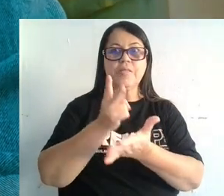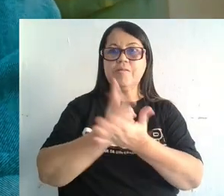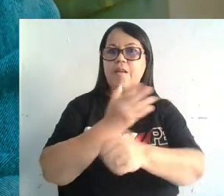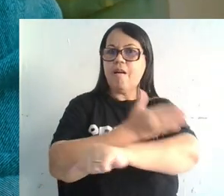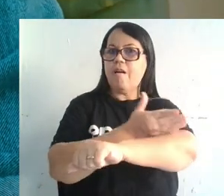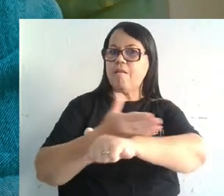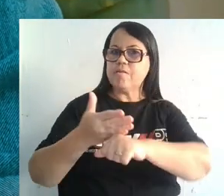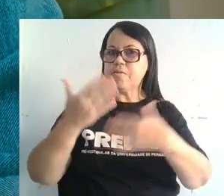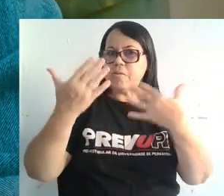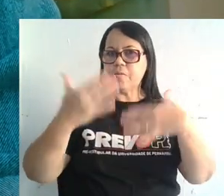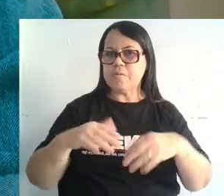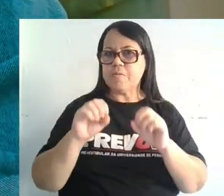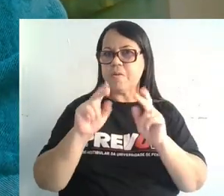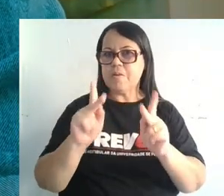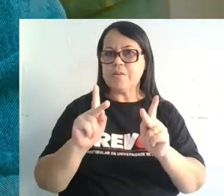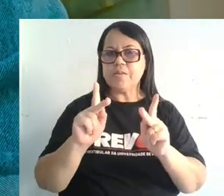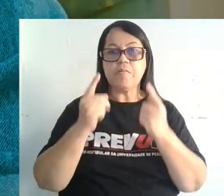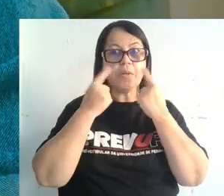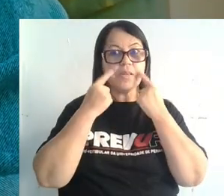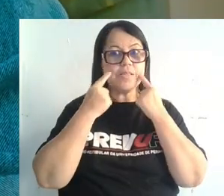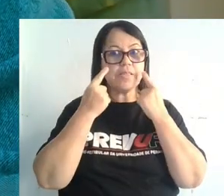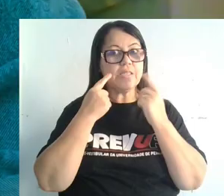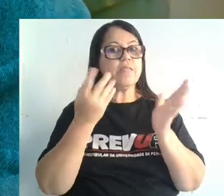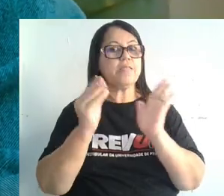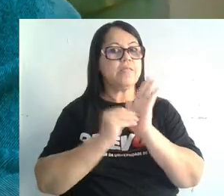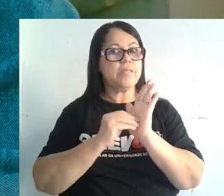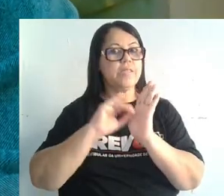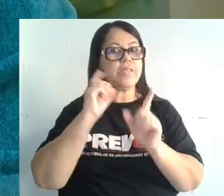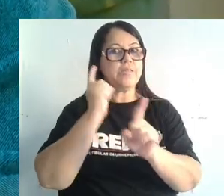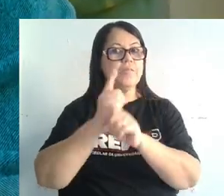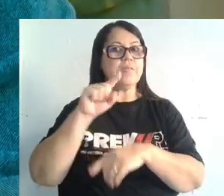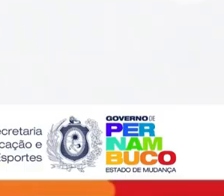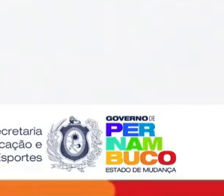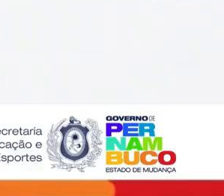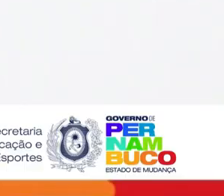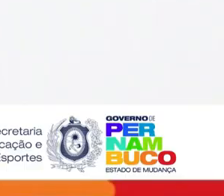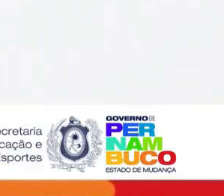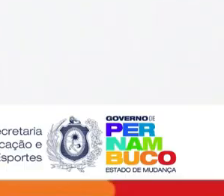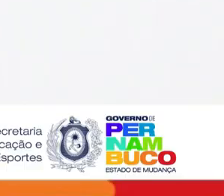você mais familiarizado com a prova, tá bom? Fica atento, aproveita essa dica e até a próxima!